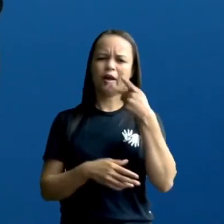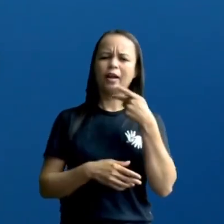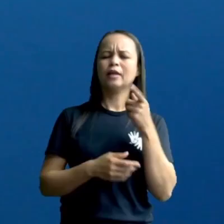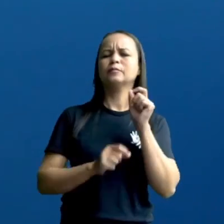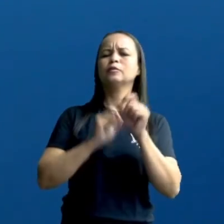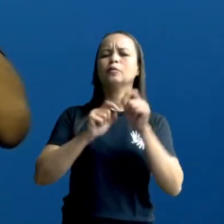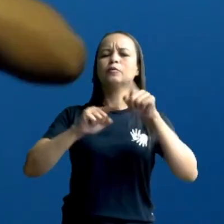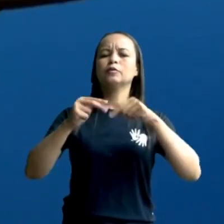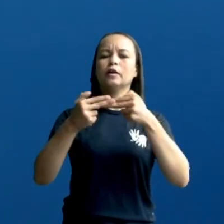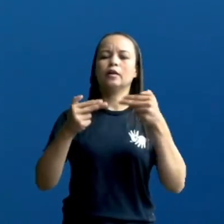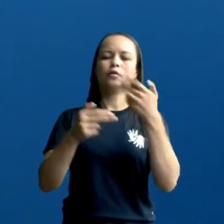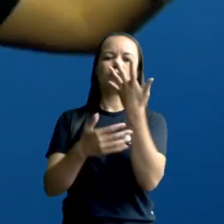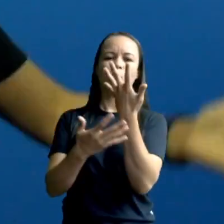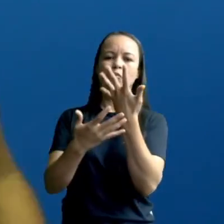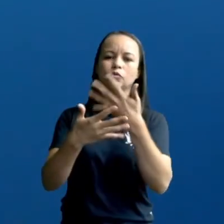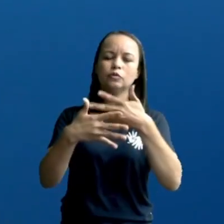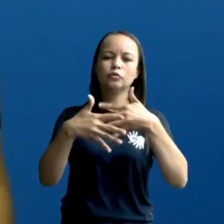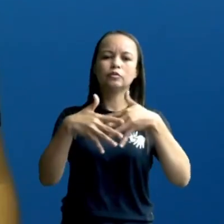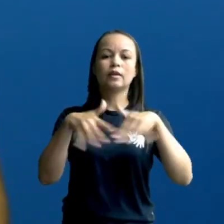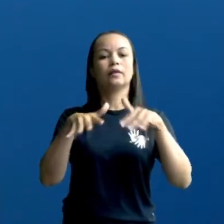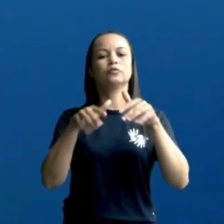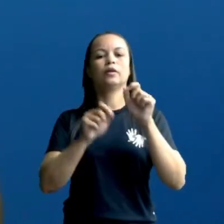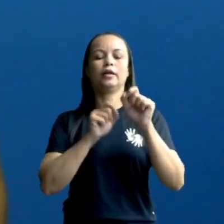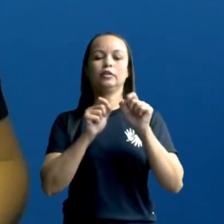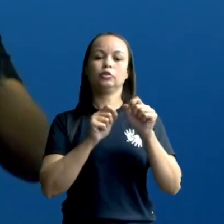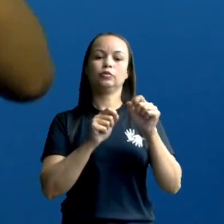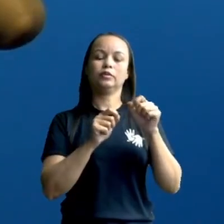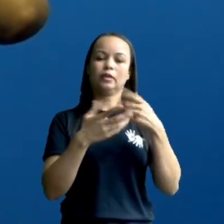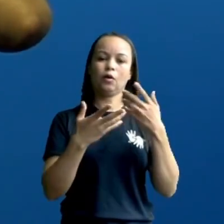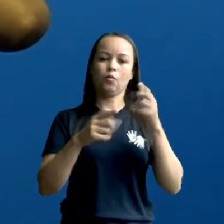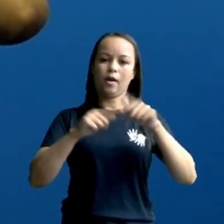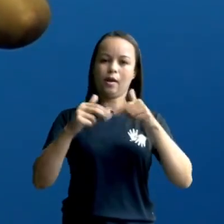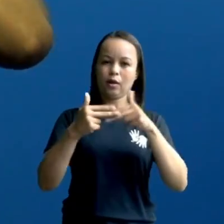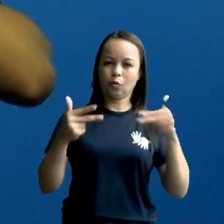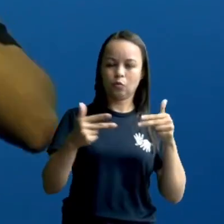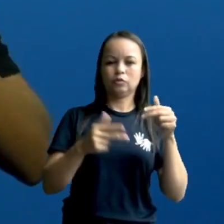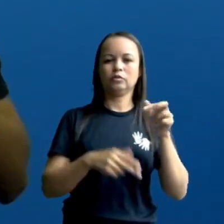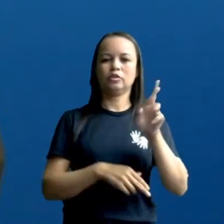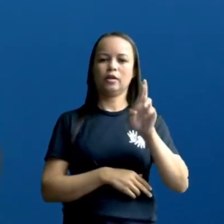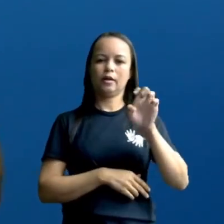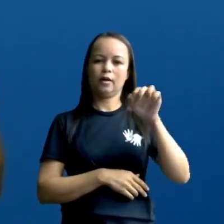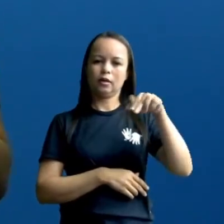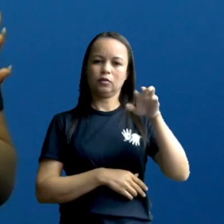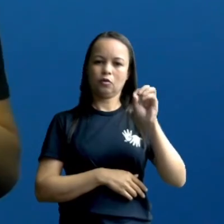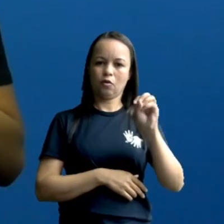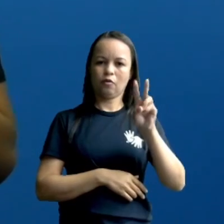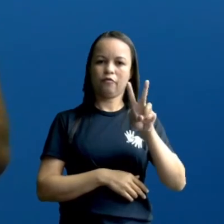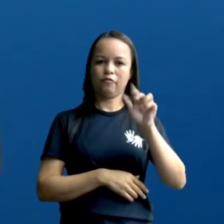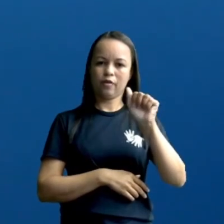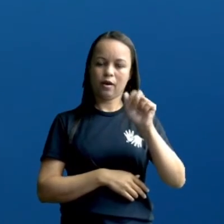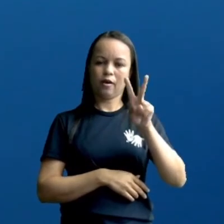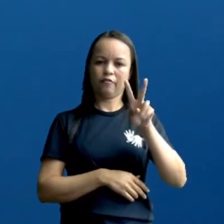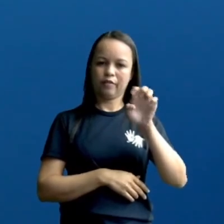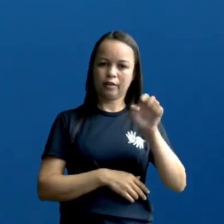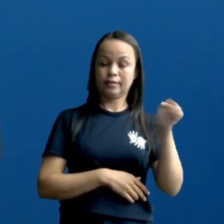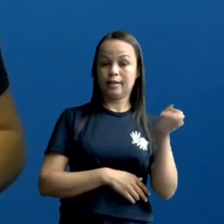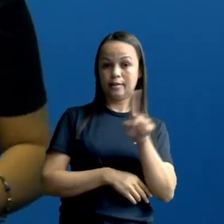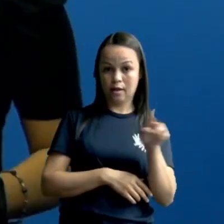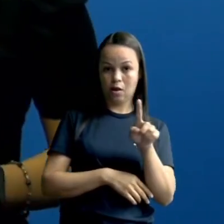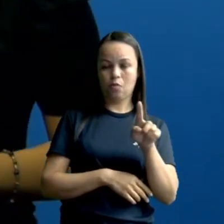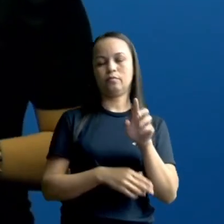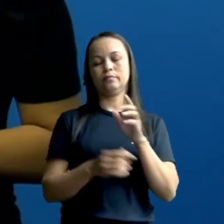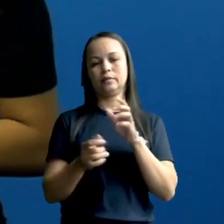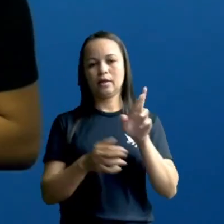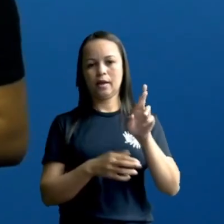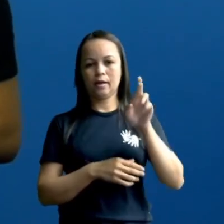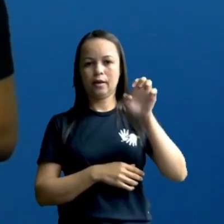recursos naturais e o que são recursos não renováveis e renováveis. Falamos da importância de preservar a natureza.